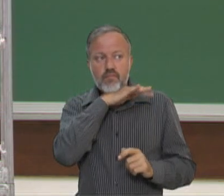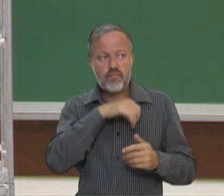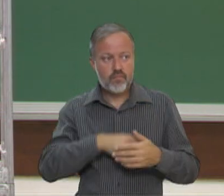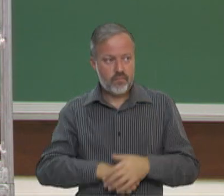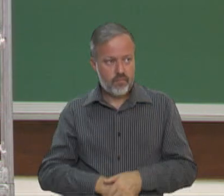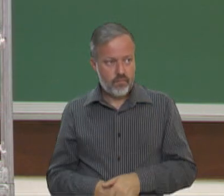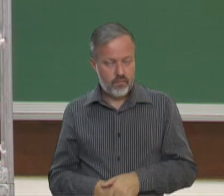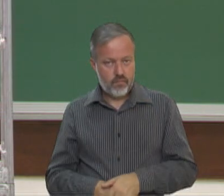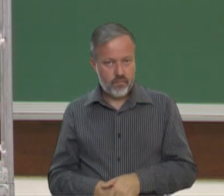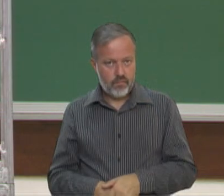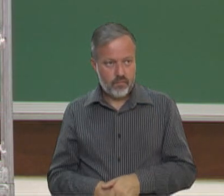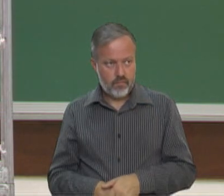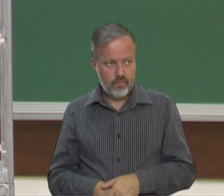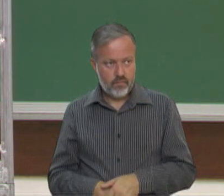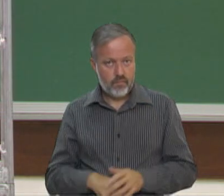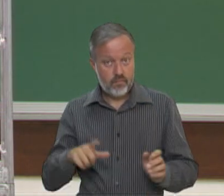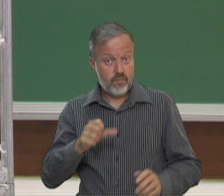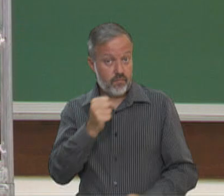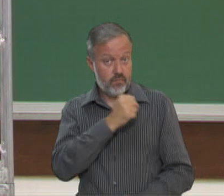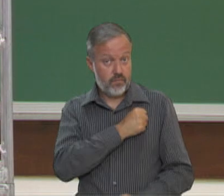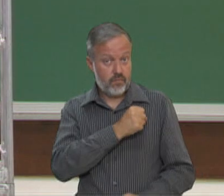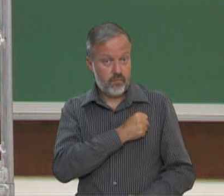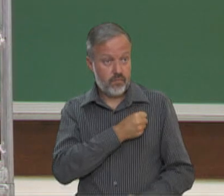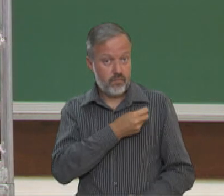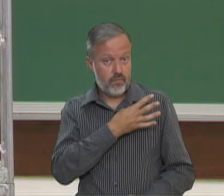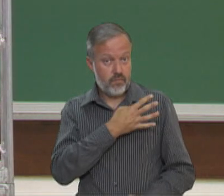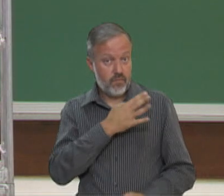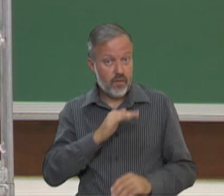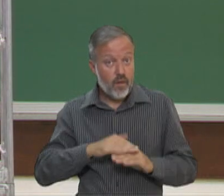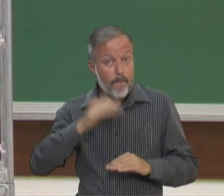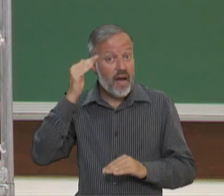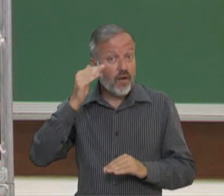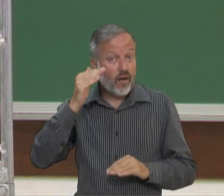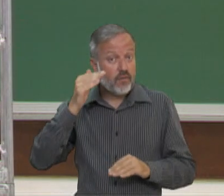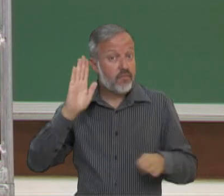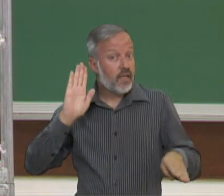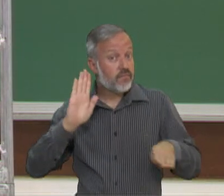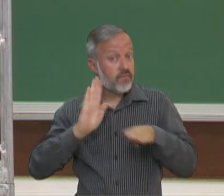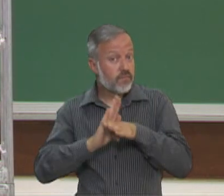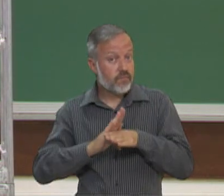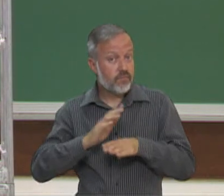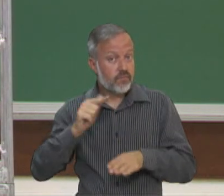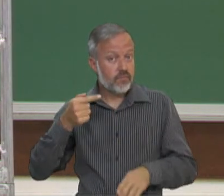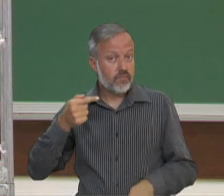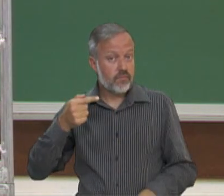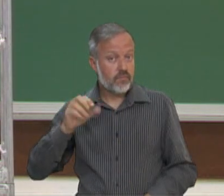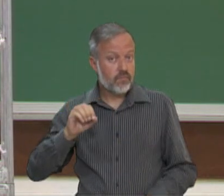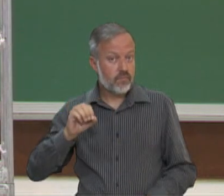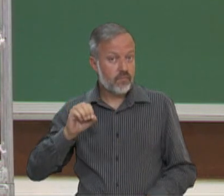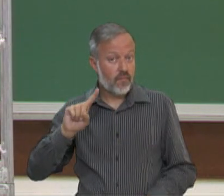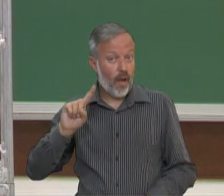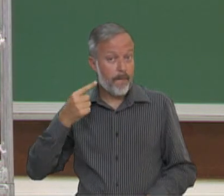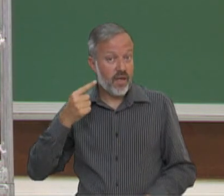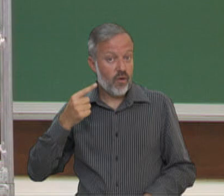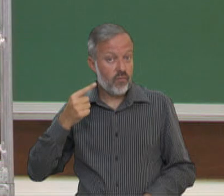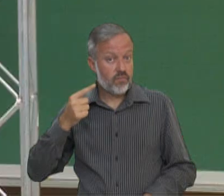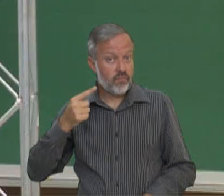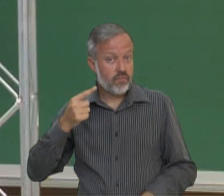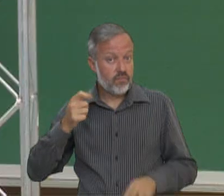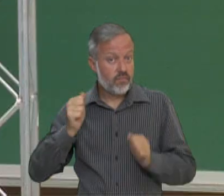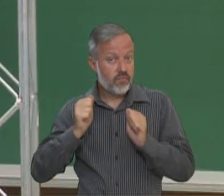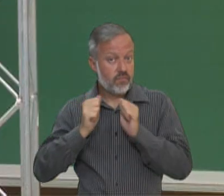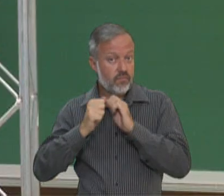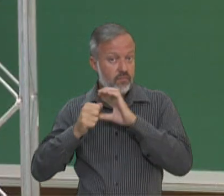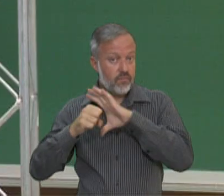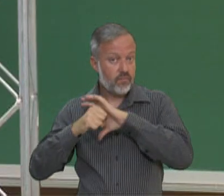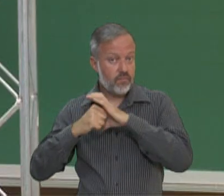esse número pode ser bem maior, pode chegar a 70.000 infectados. É essa informação que traz no